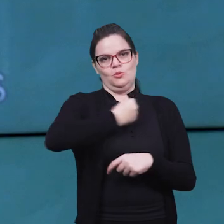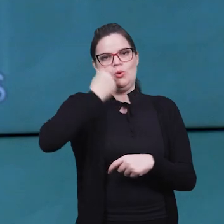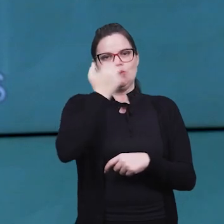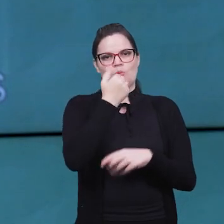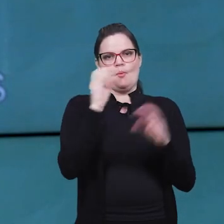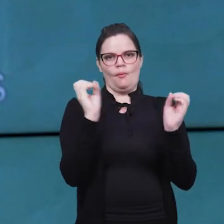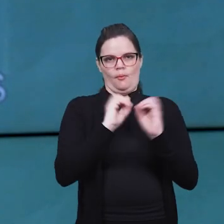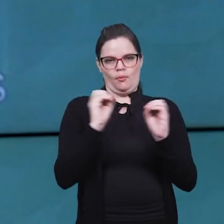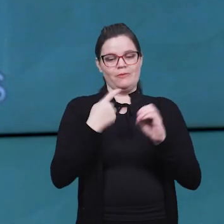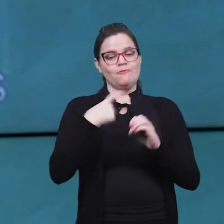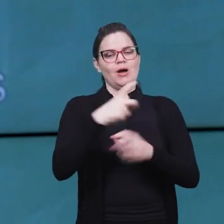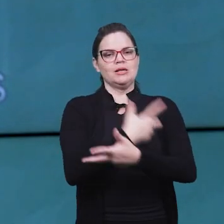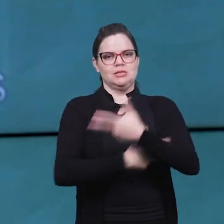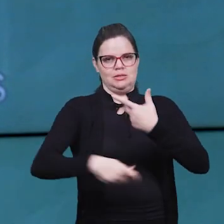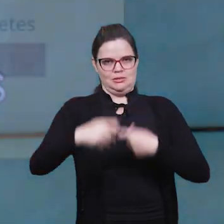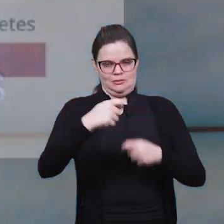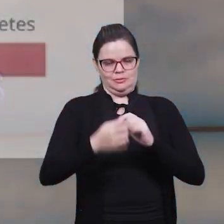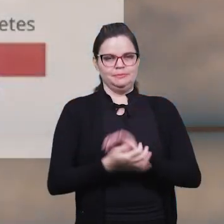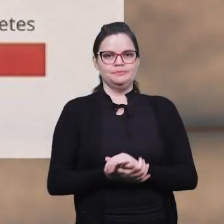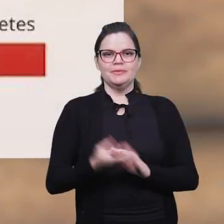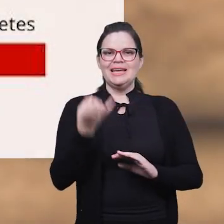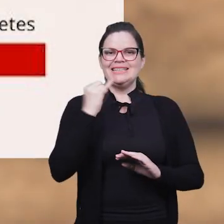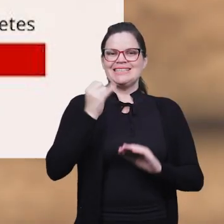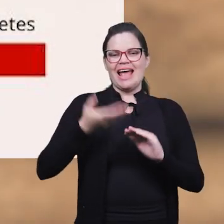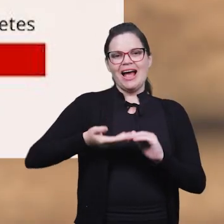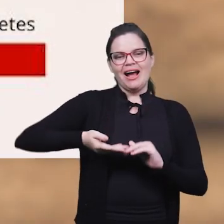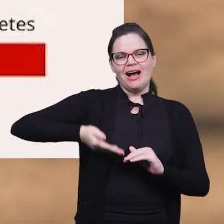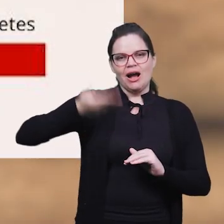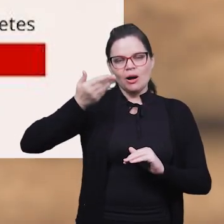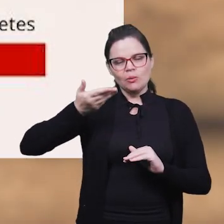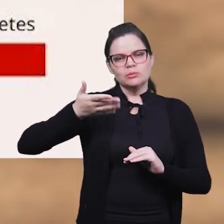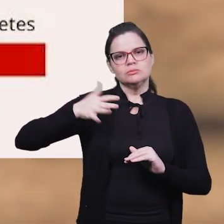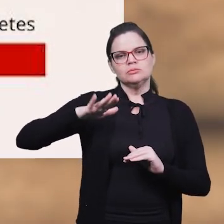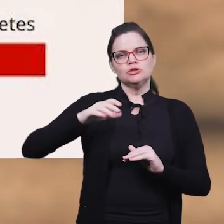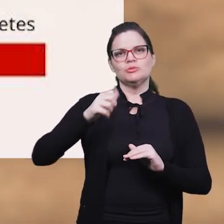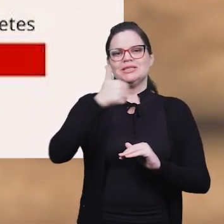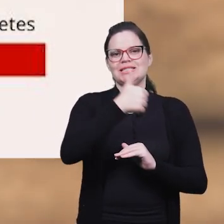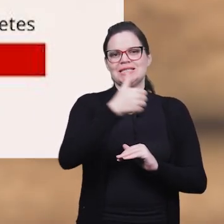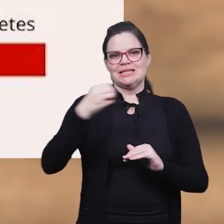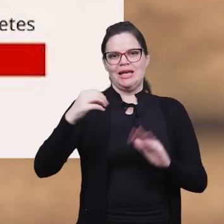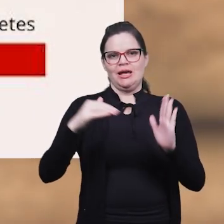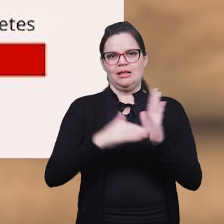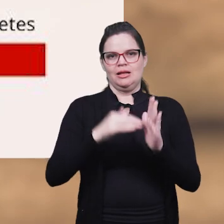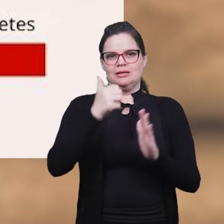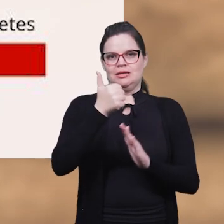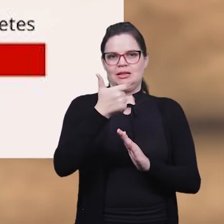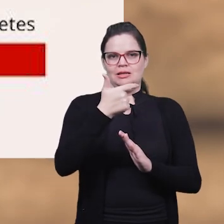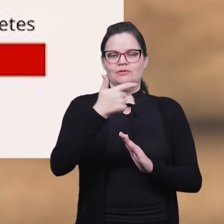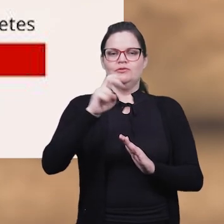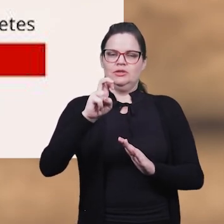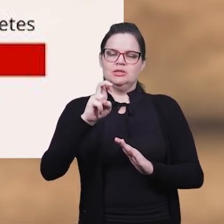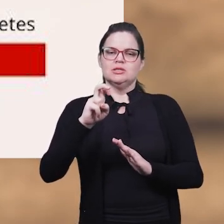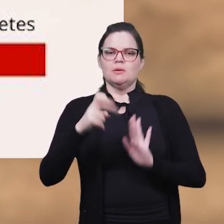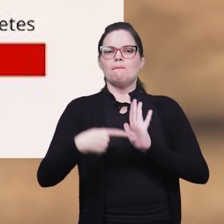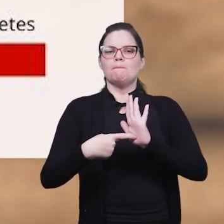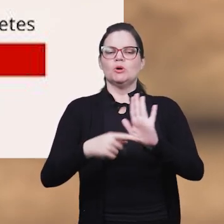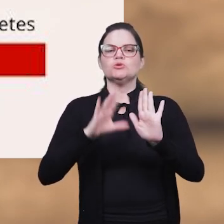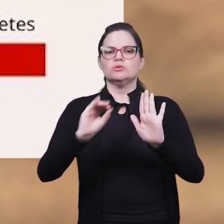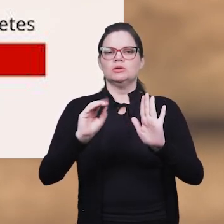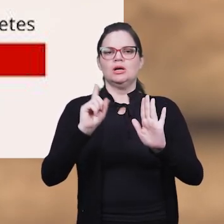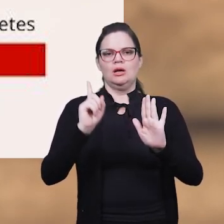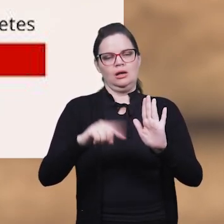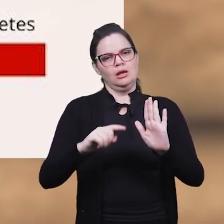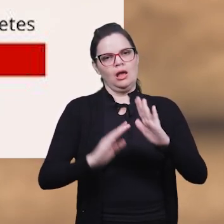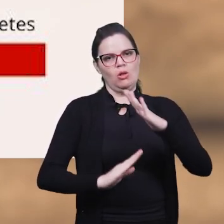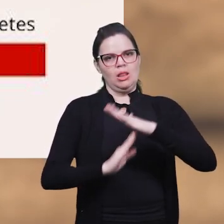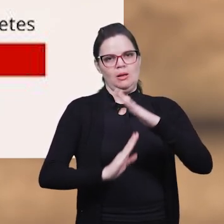Os valores alterados são: glicemia em jejum, entre 100 a 125, considerado intolerância